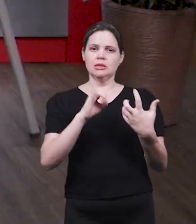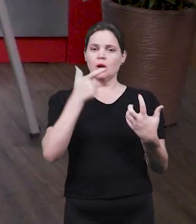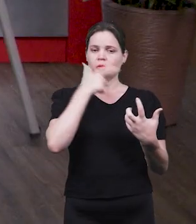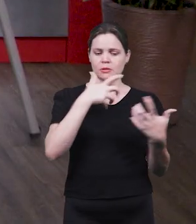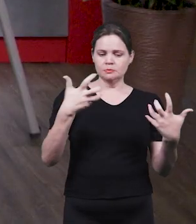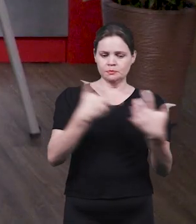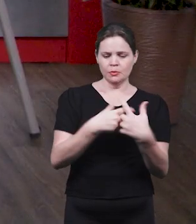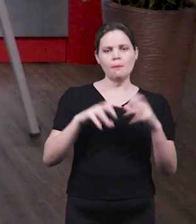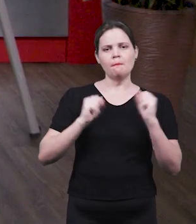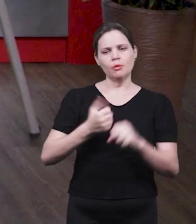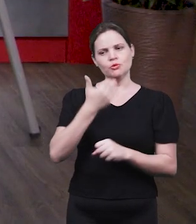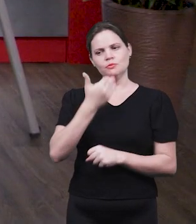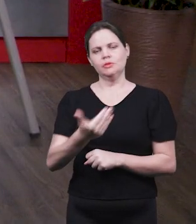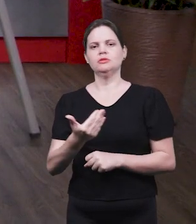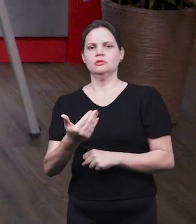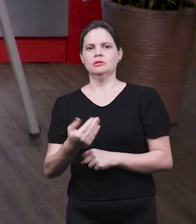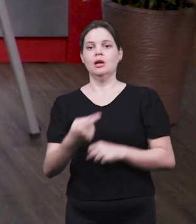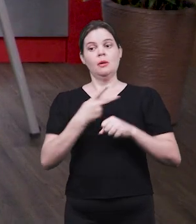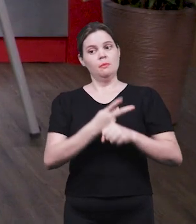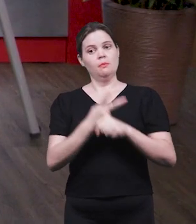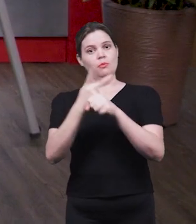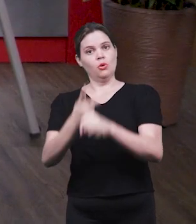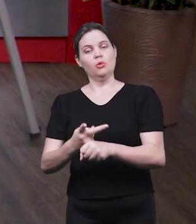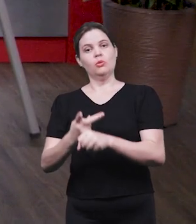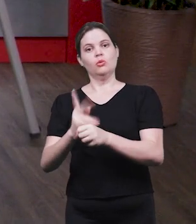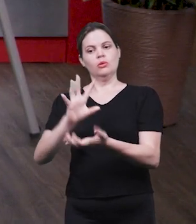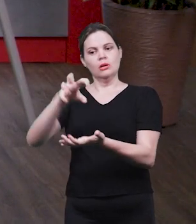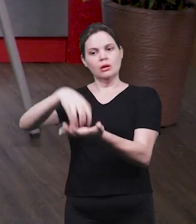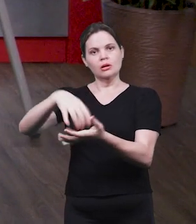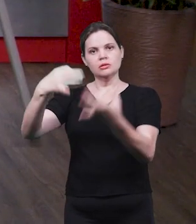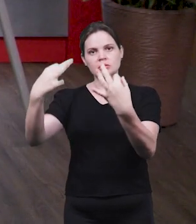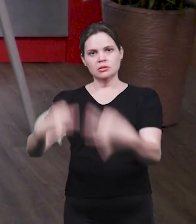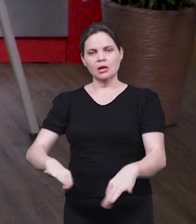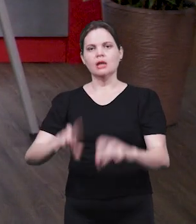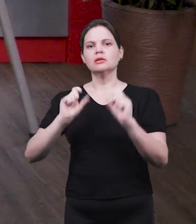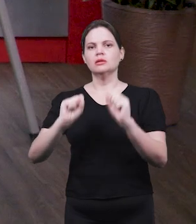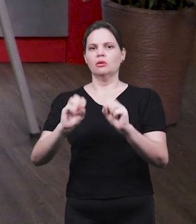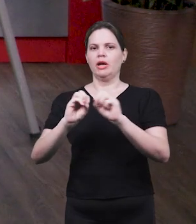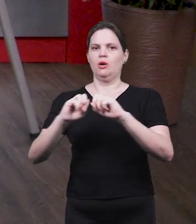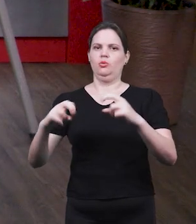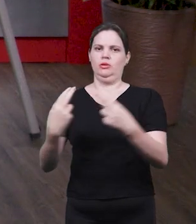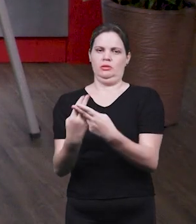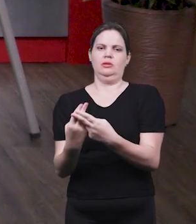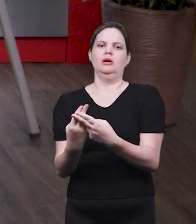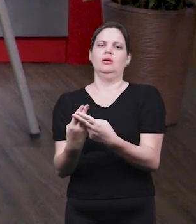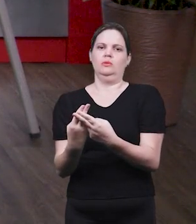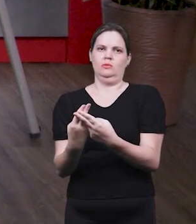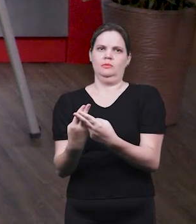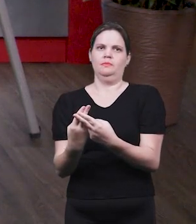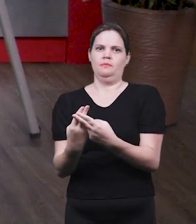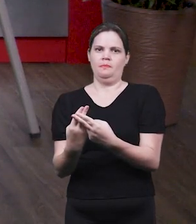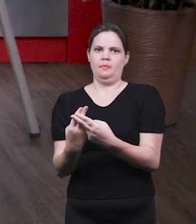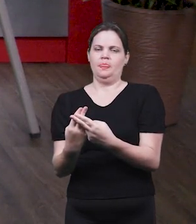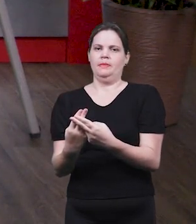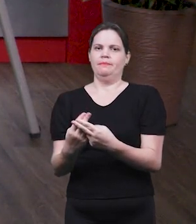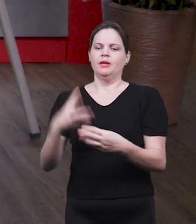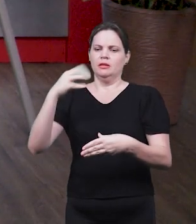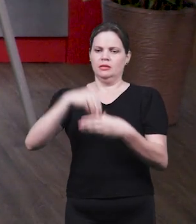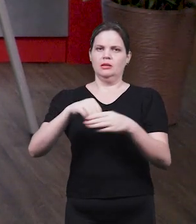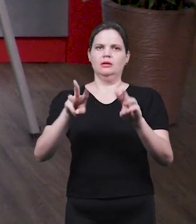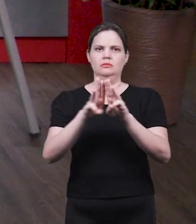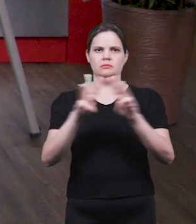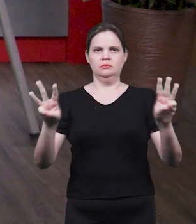importante também é que a pessoa procure o órgão correto, que é a Secretaria de Patrimônio da União. Exatamente, que é a SPU, aí na internet,